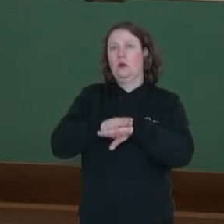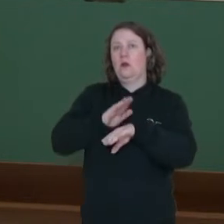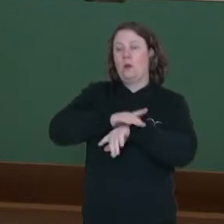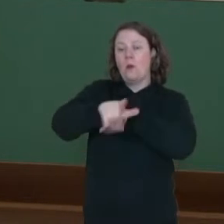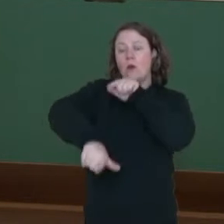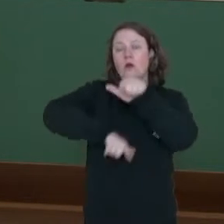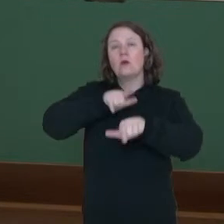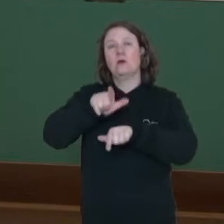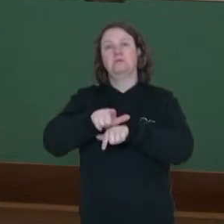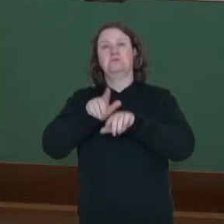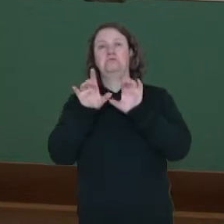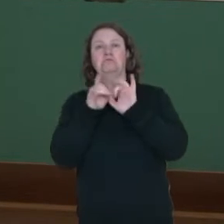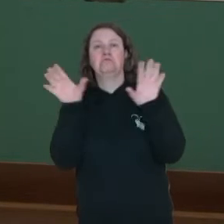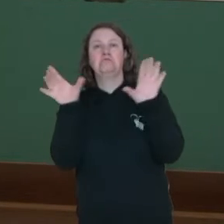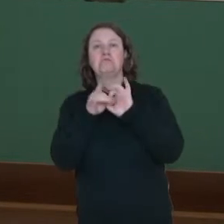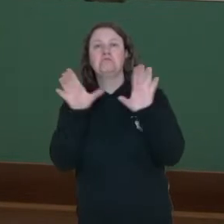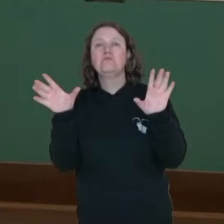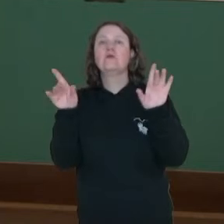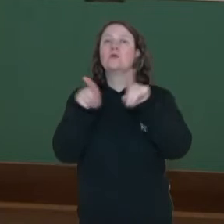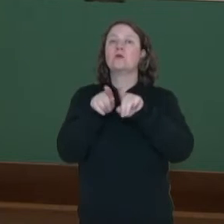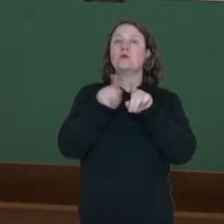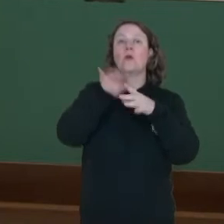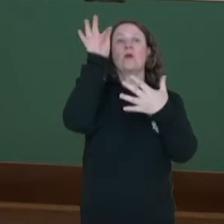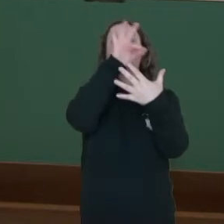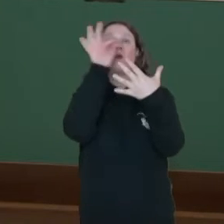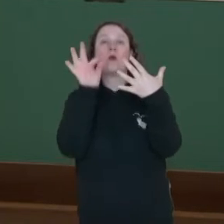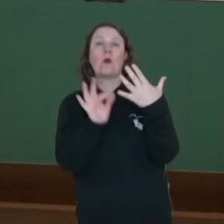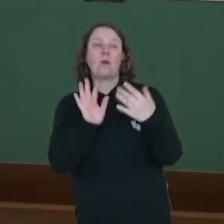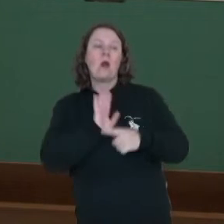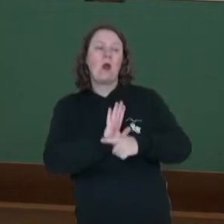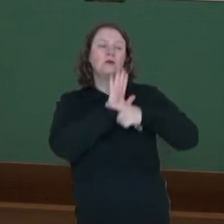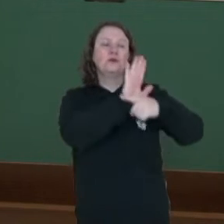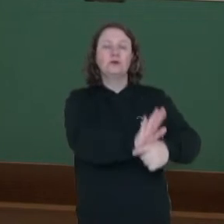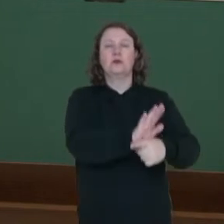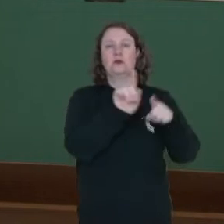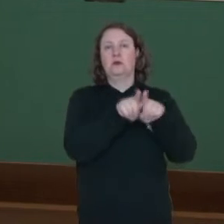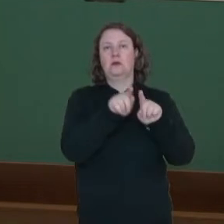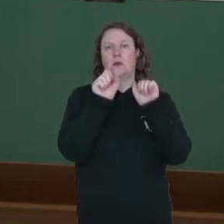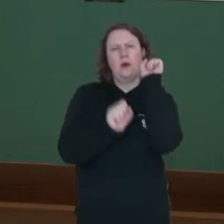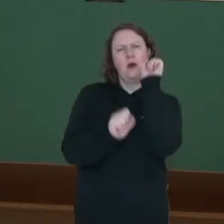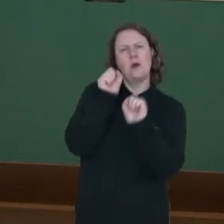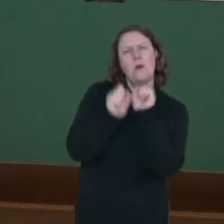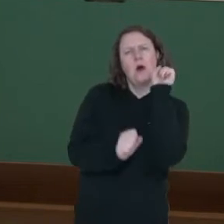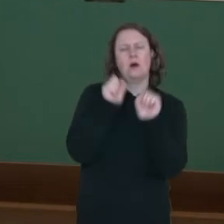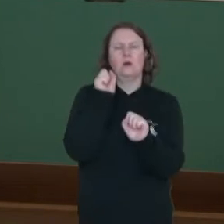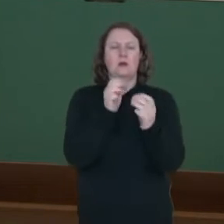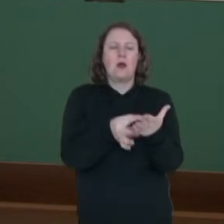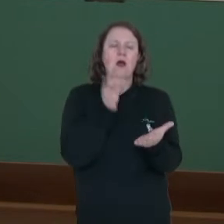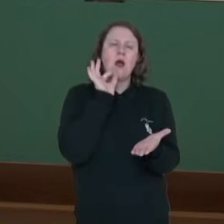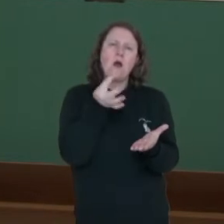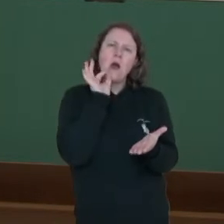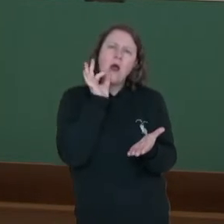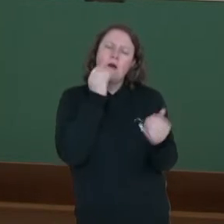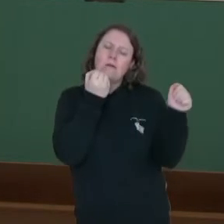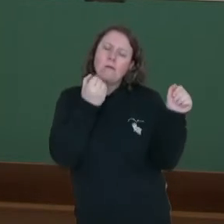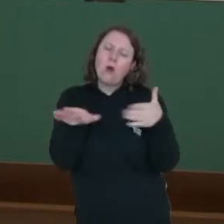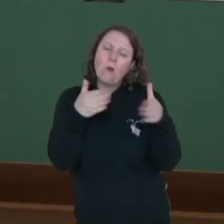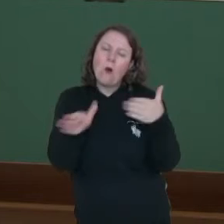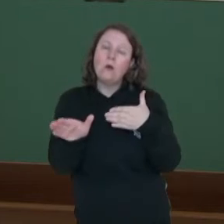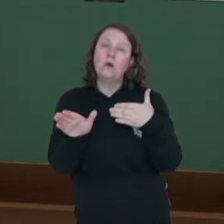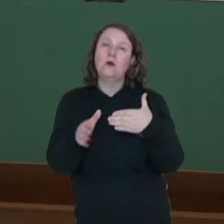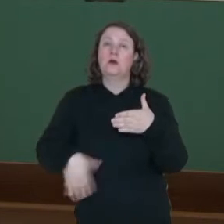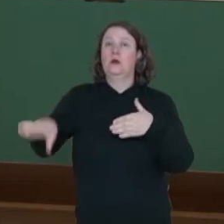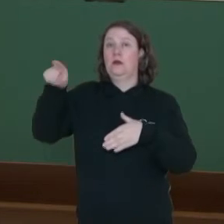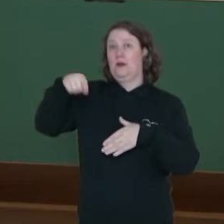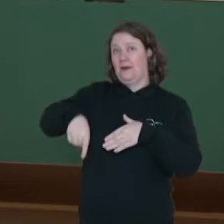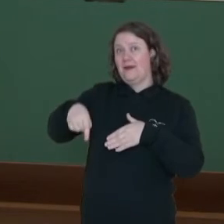obra disponível. Então, esses fatores favoreceram a indústria cafeeira, né, a produção de café no estado